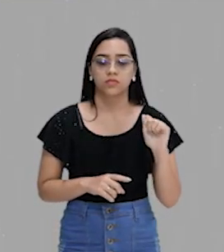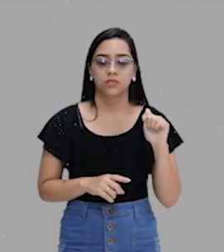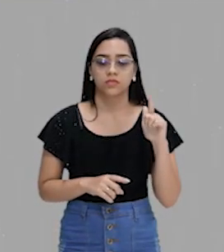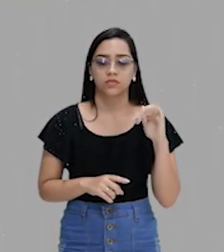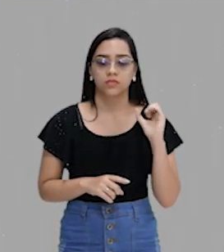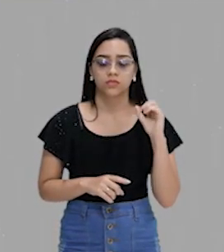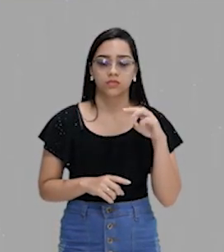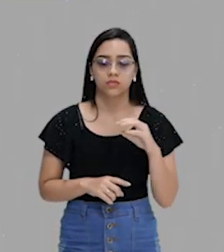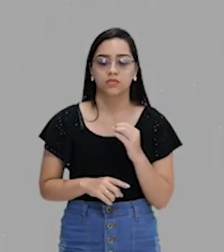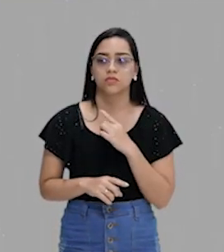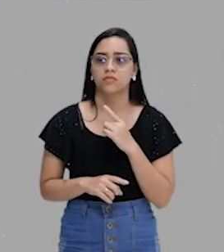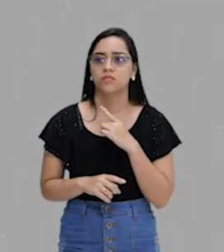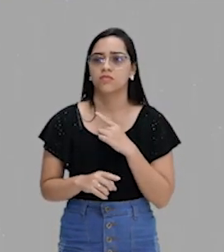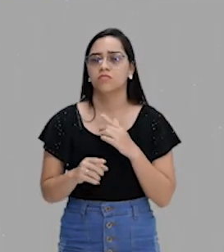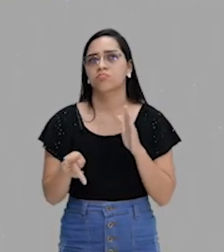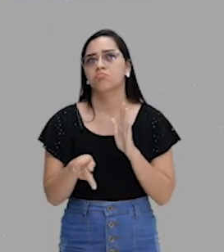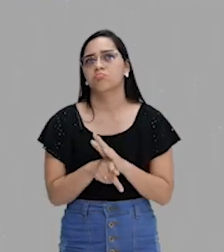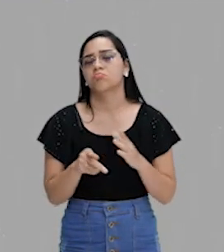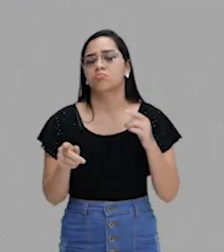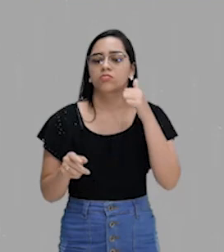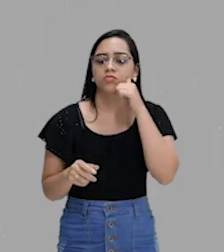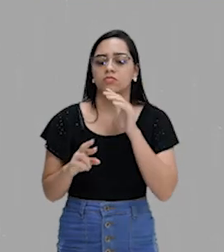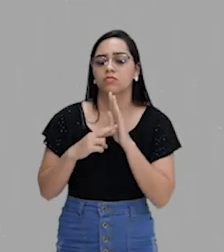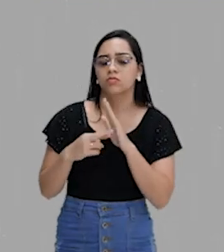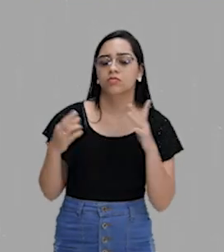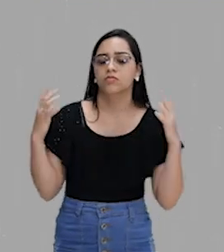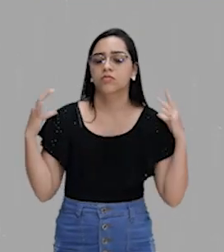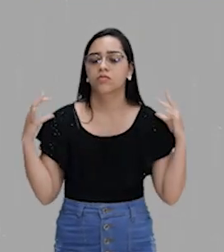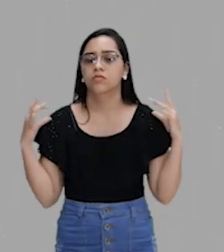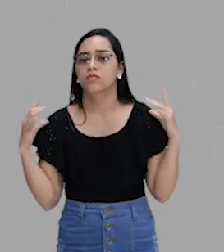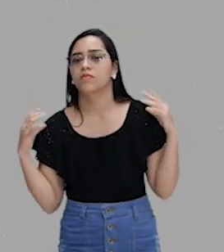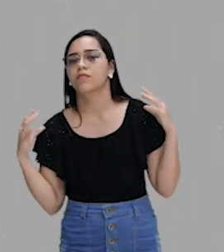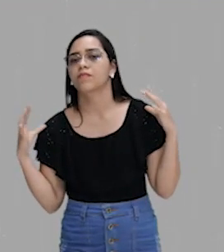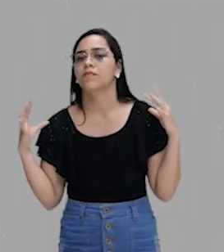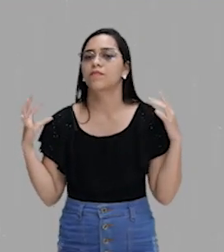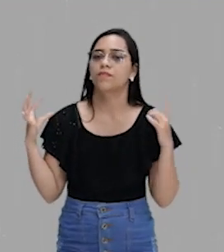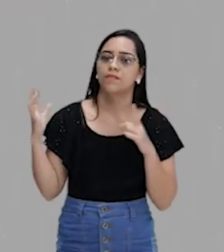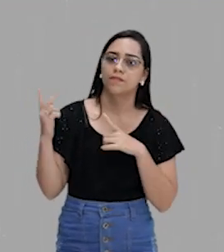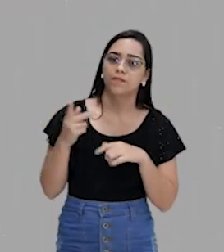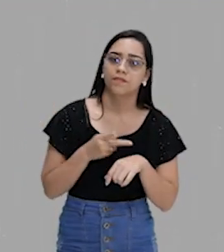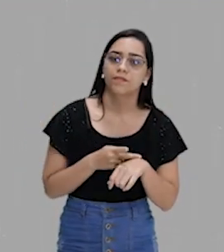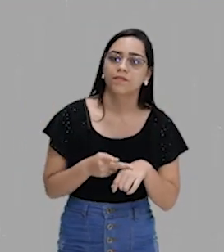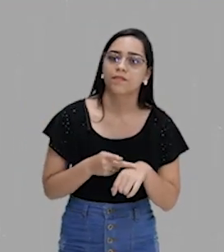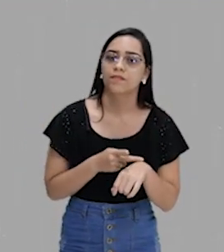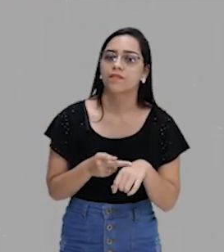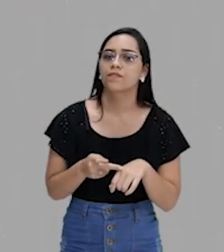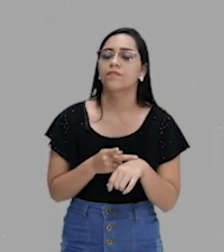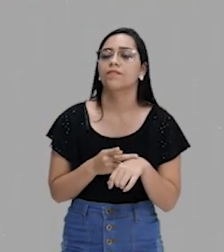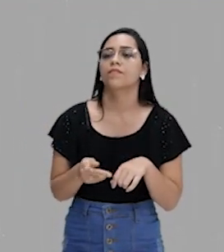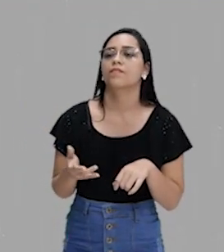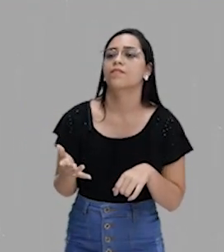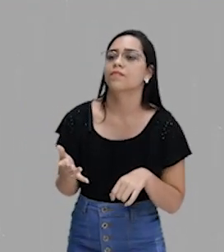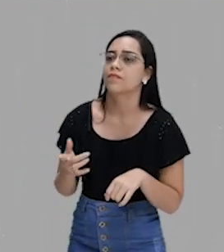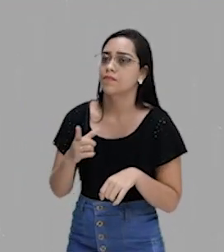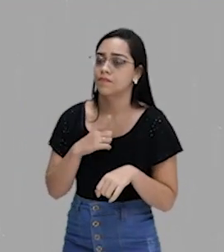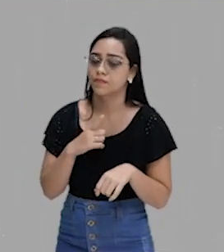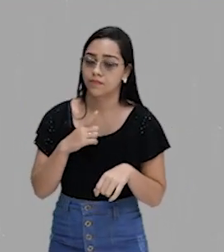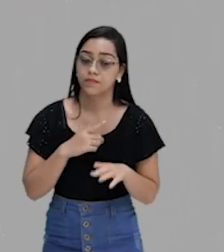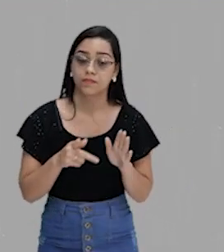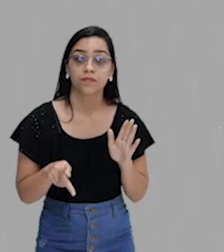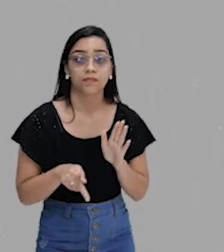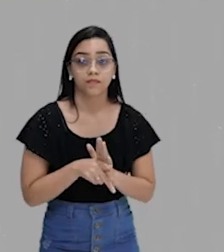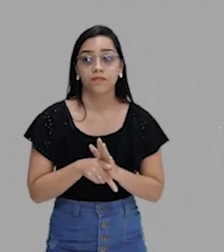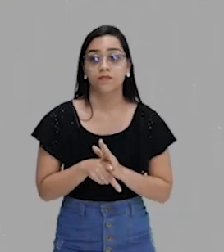romantismo era uma coisa mais angelical, uma coisa mais pro lado da pureza, pro lado do